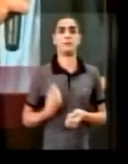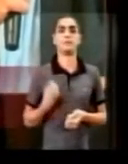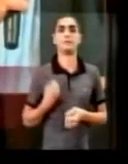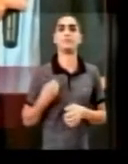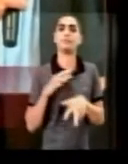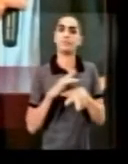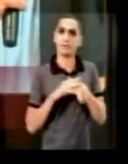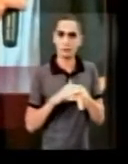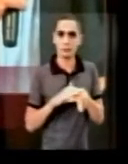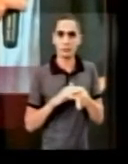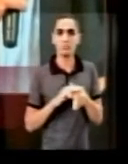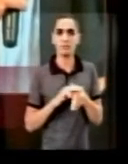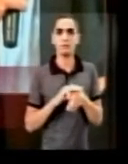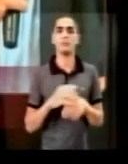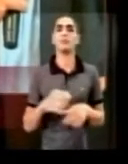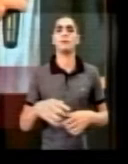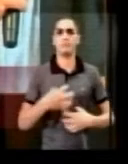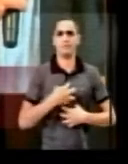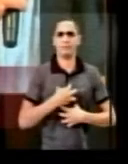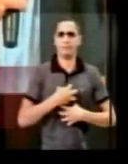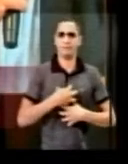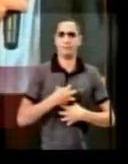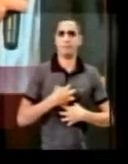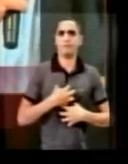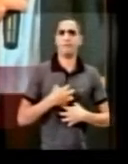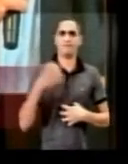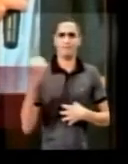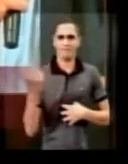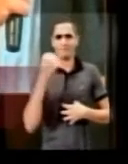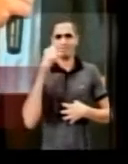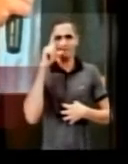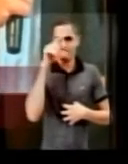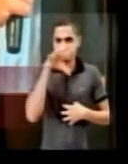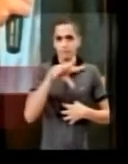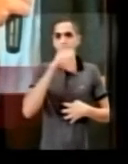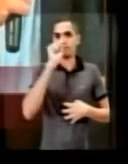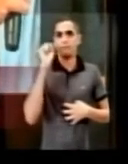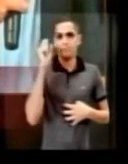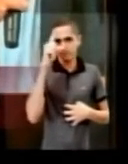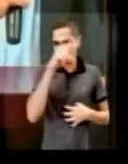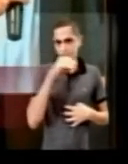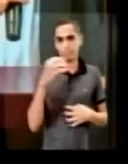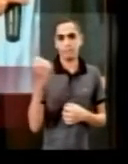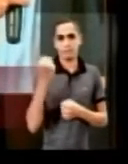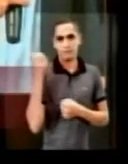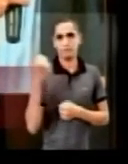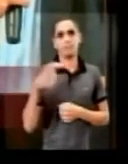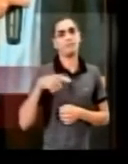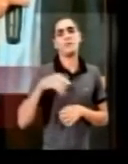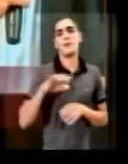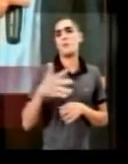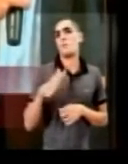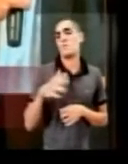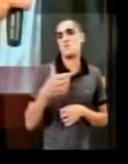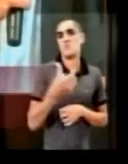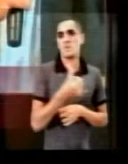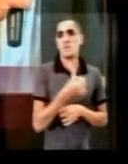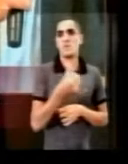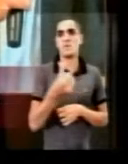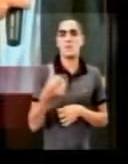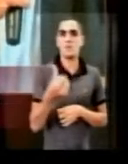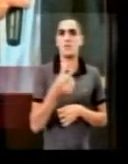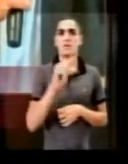paciente que apresenta síndrome respiratória aguda grave, ele tem